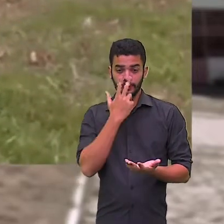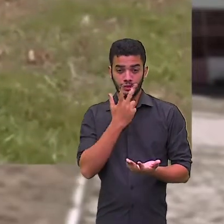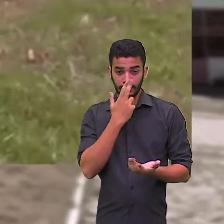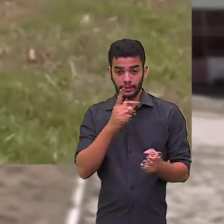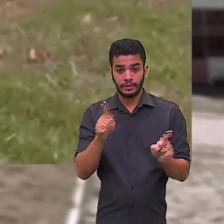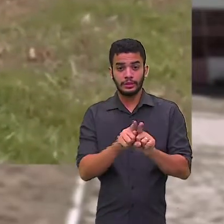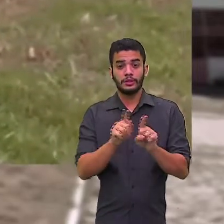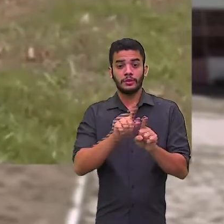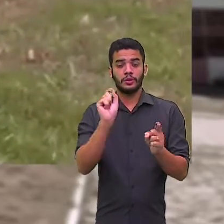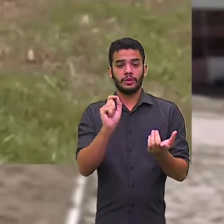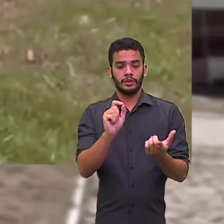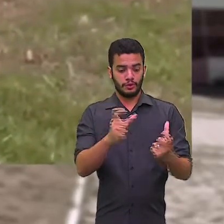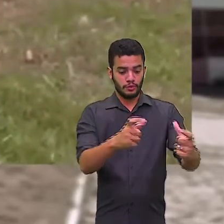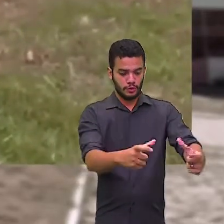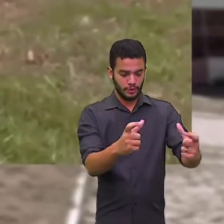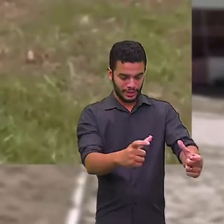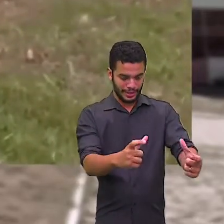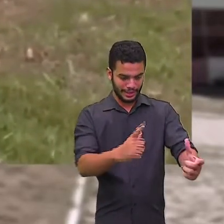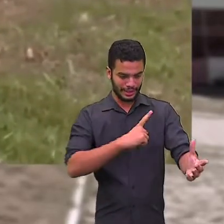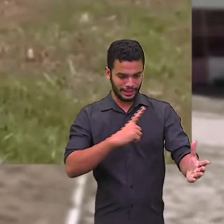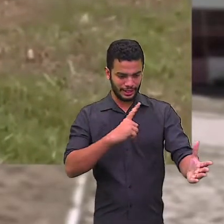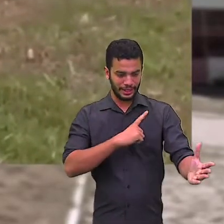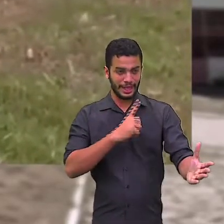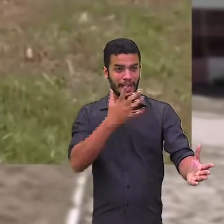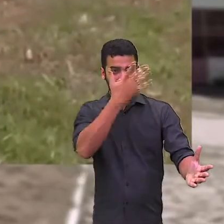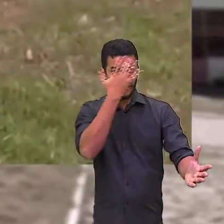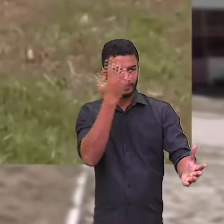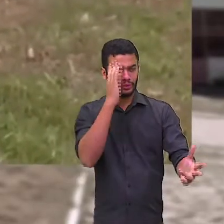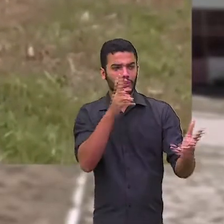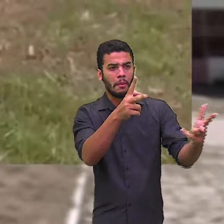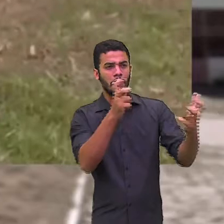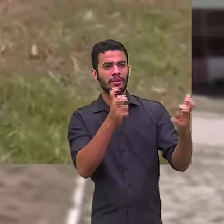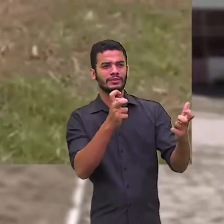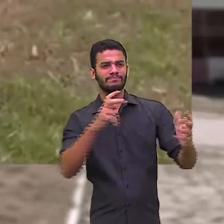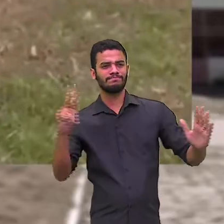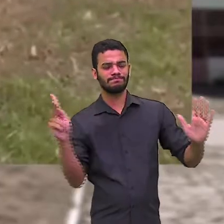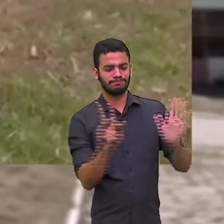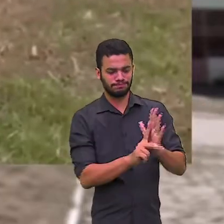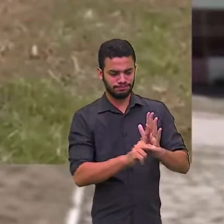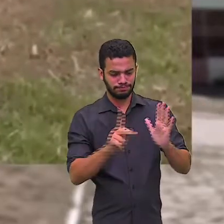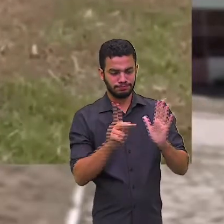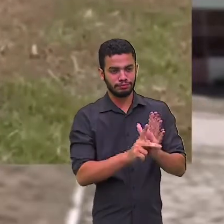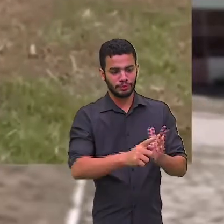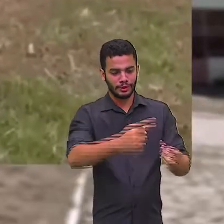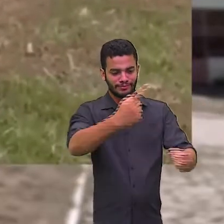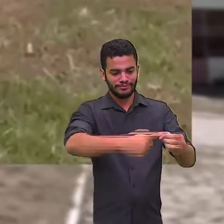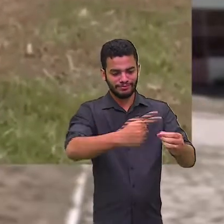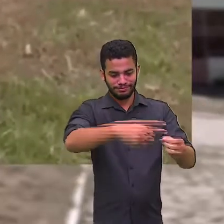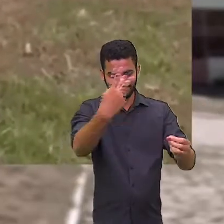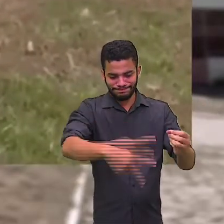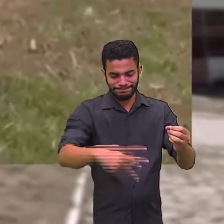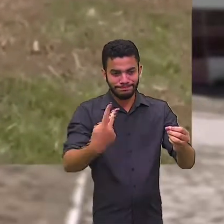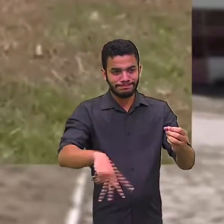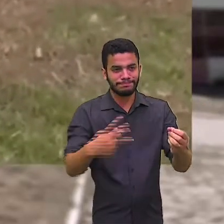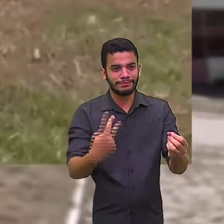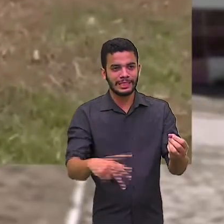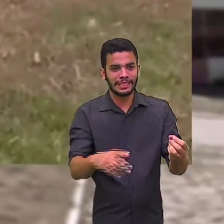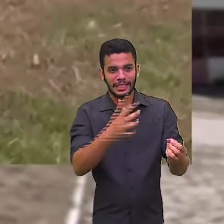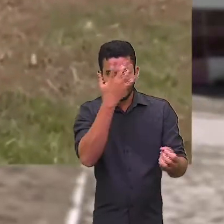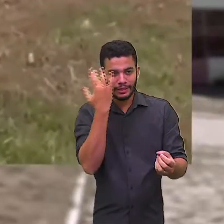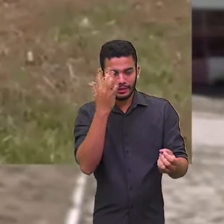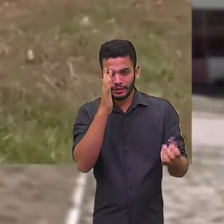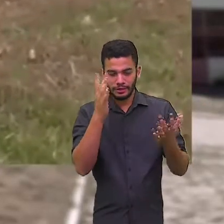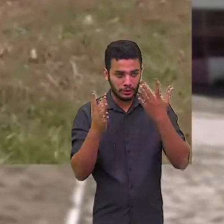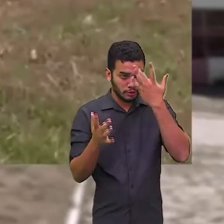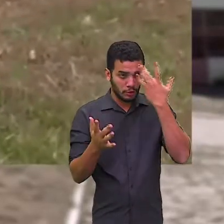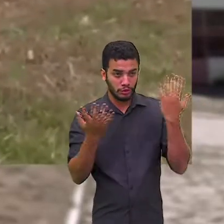uma coisa que quando todo mundo olha, pensa, aquilo ali faz parte do Bernardo, faz parte daqui. Uma coisa que